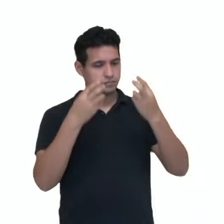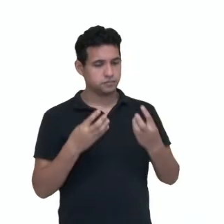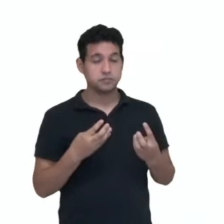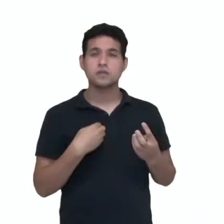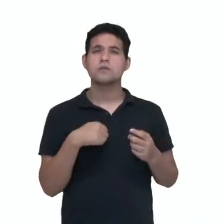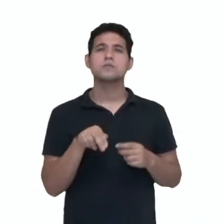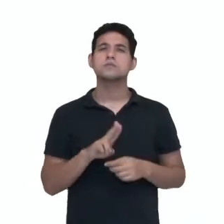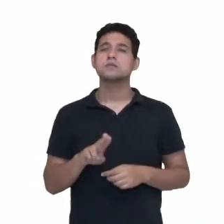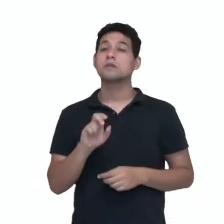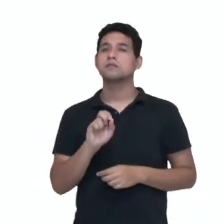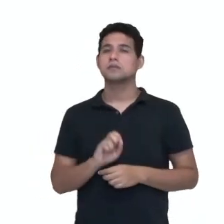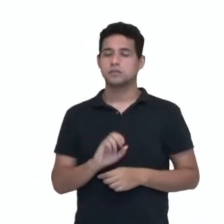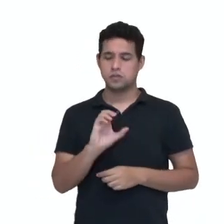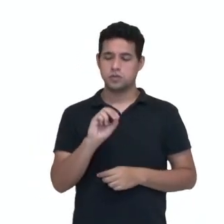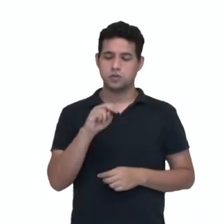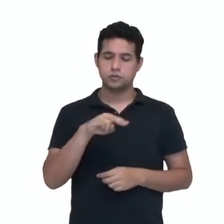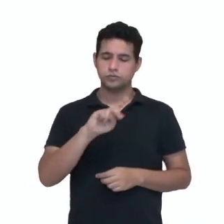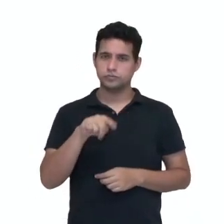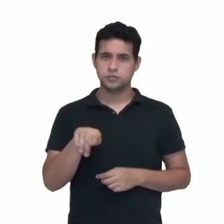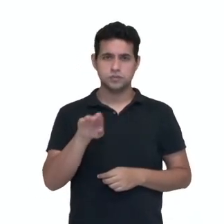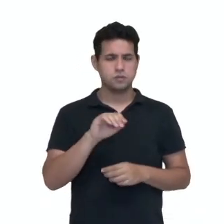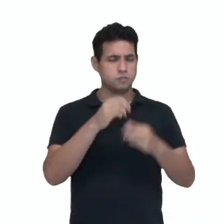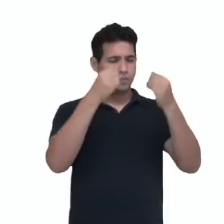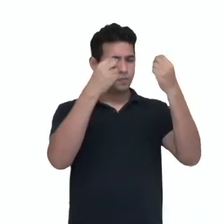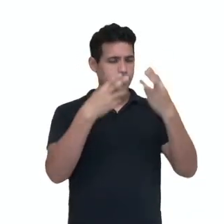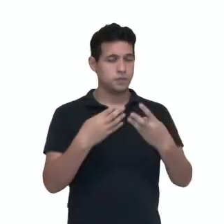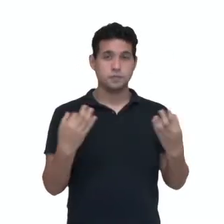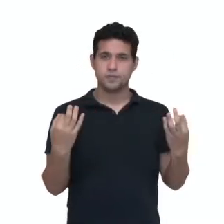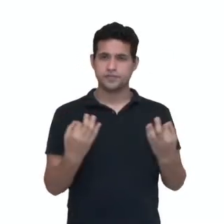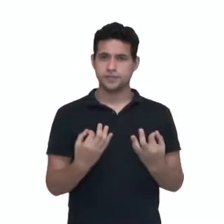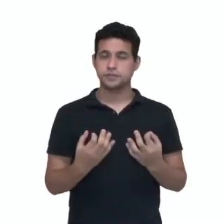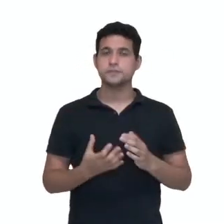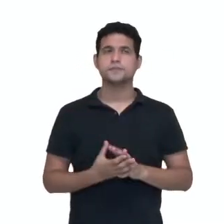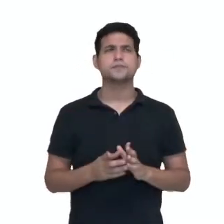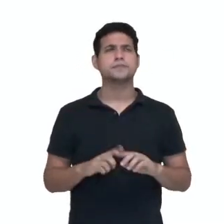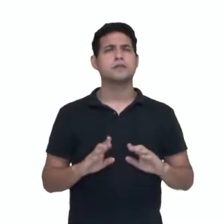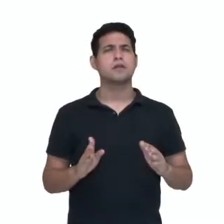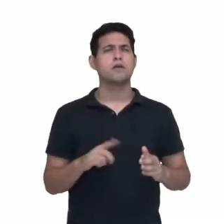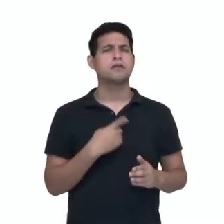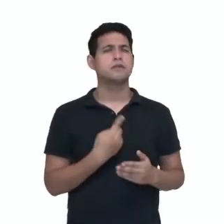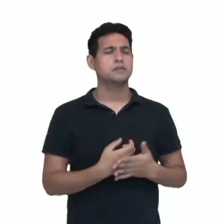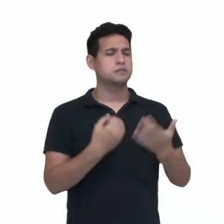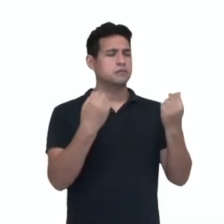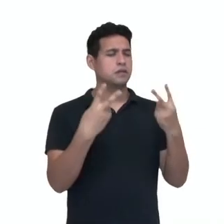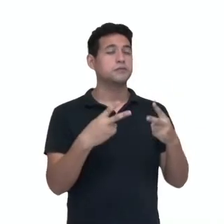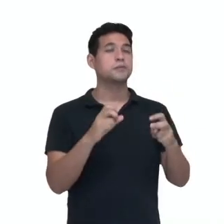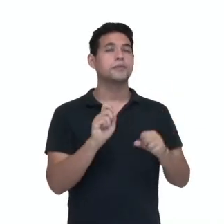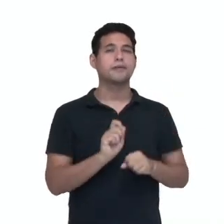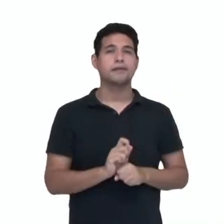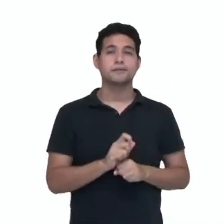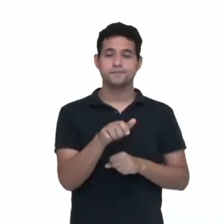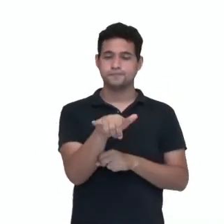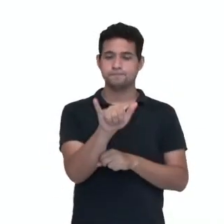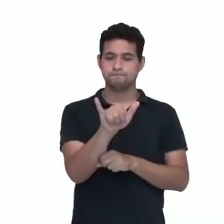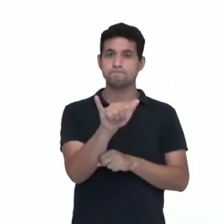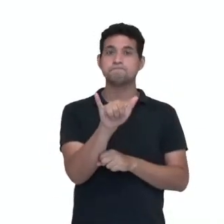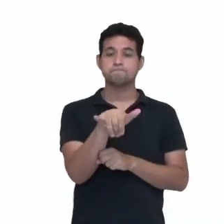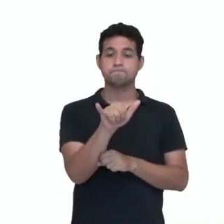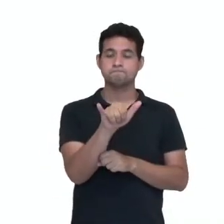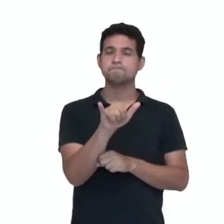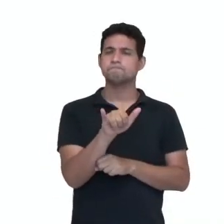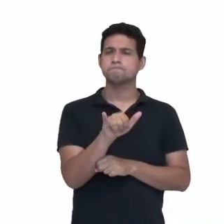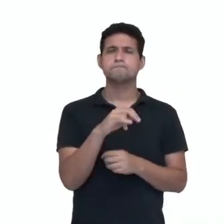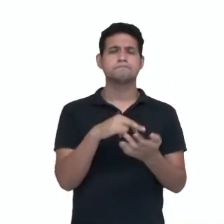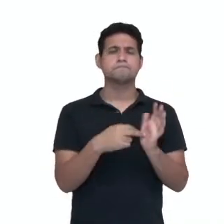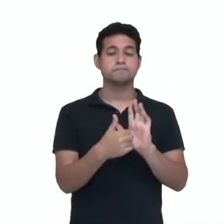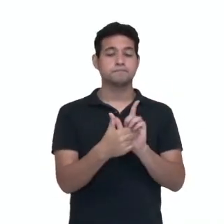eu vou usar uma conjunção explicativa. Agora vamos falar sobre a conjunção I, la Y.